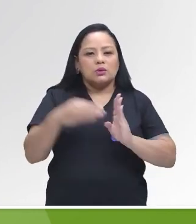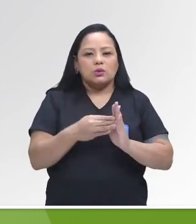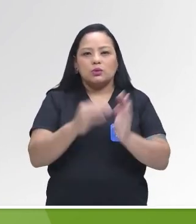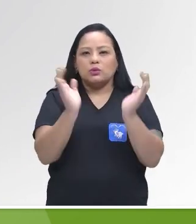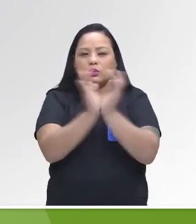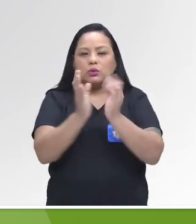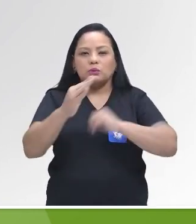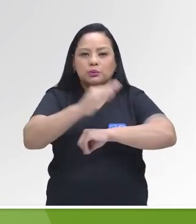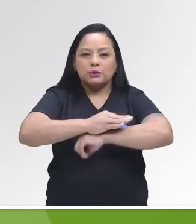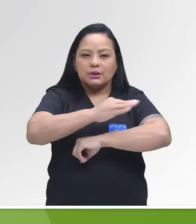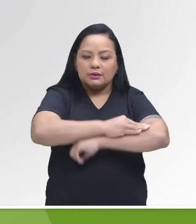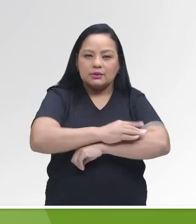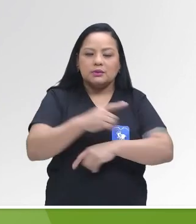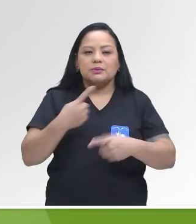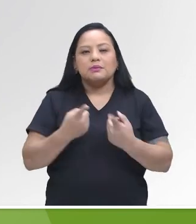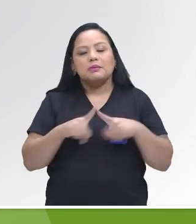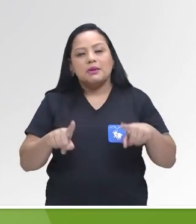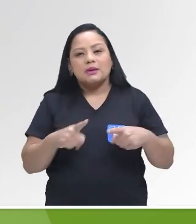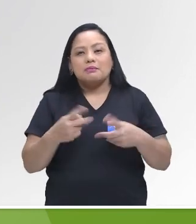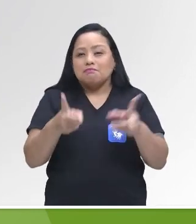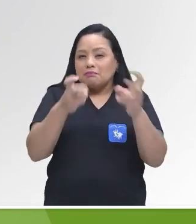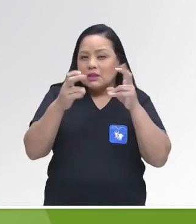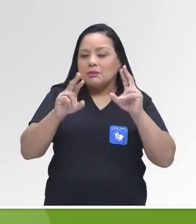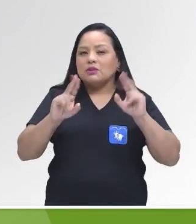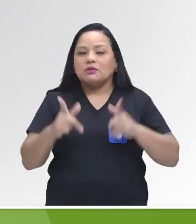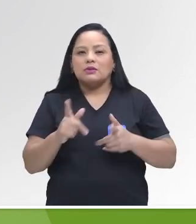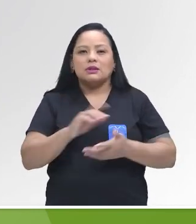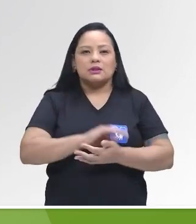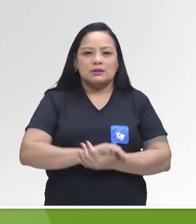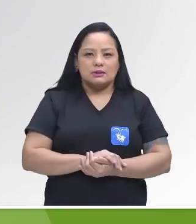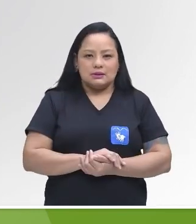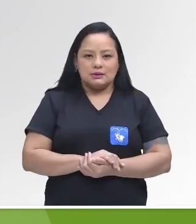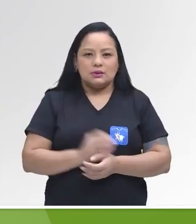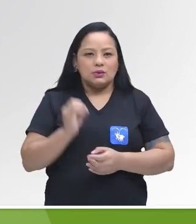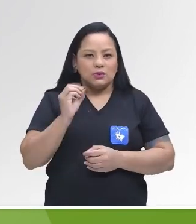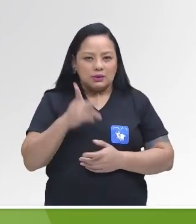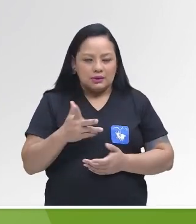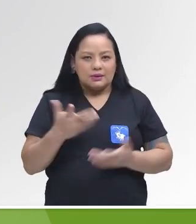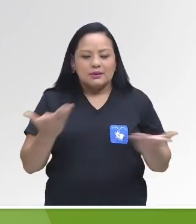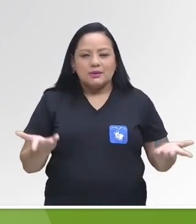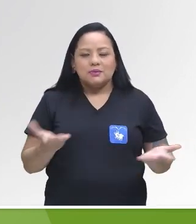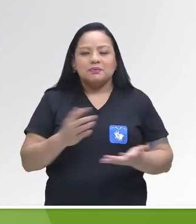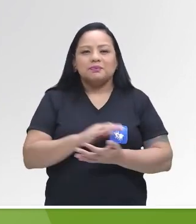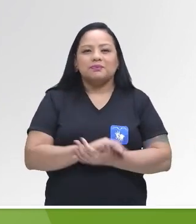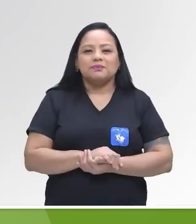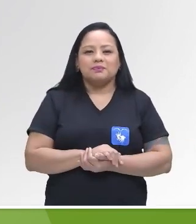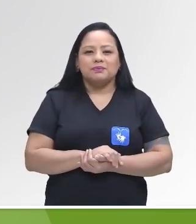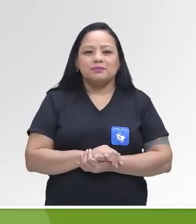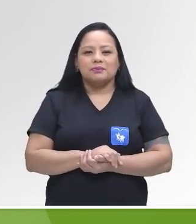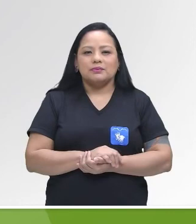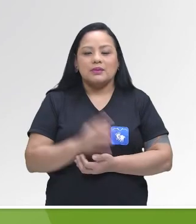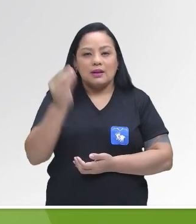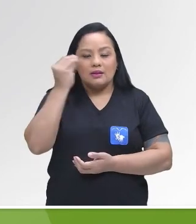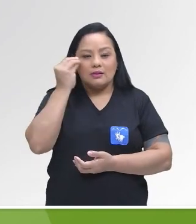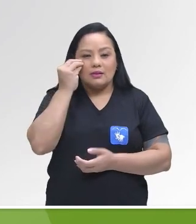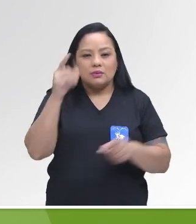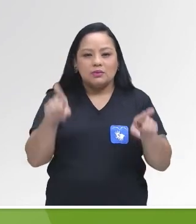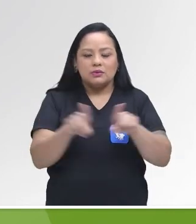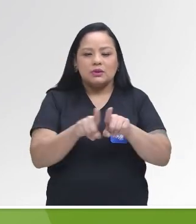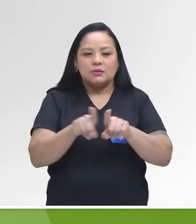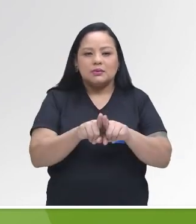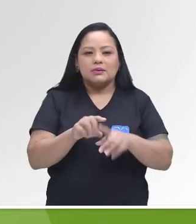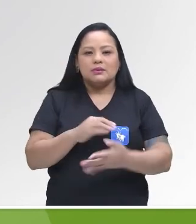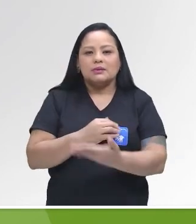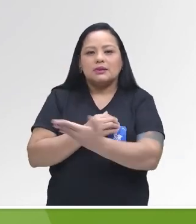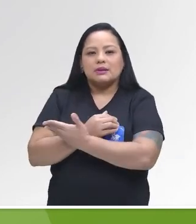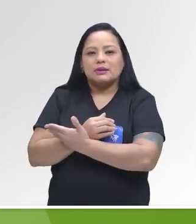aí nos anfíbios, né? Apesar de serem indivíduos bem diferentes, ok? E aí, a gente viu que